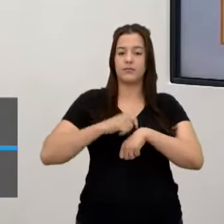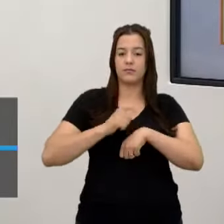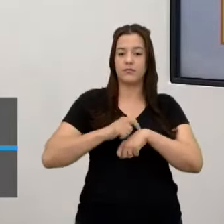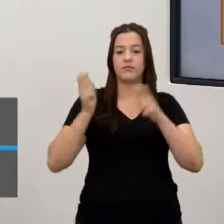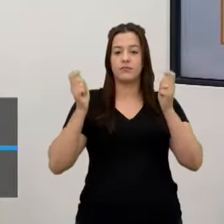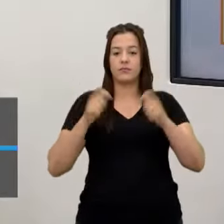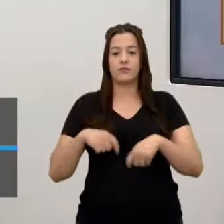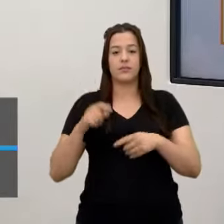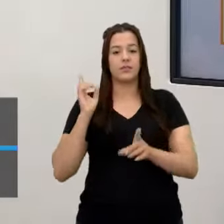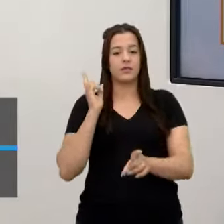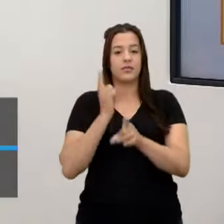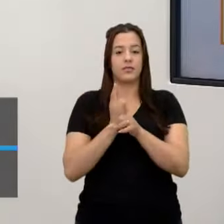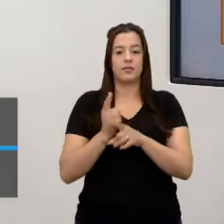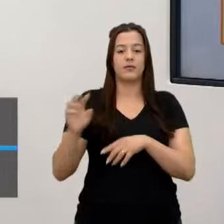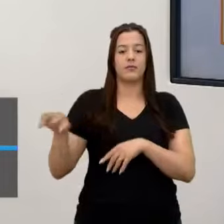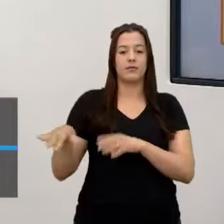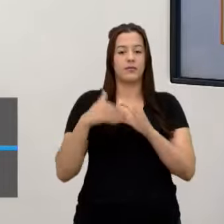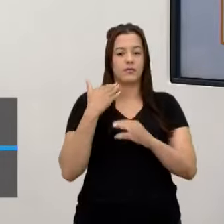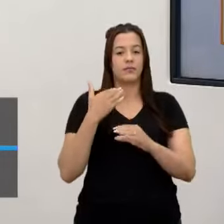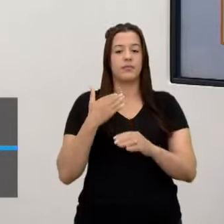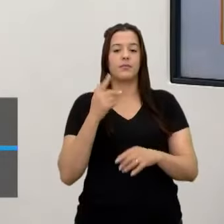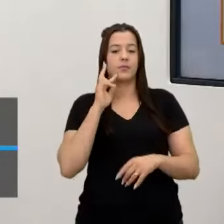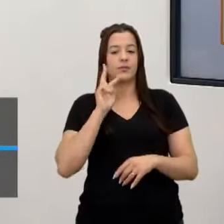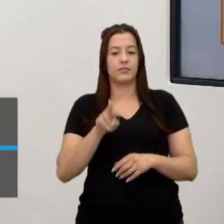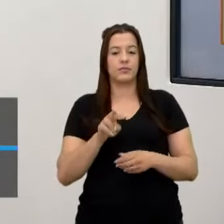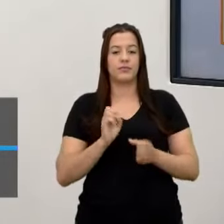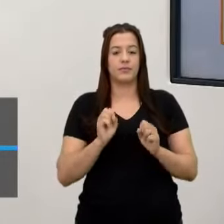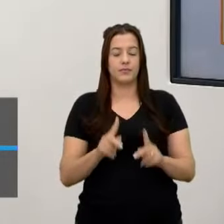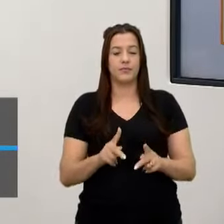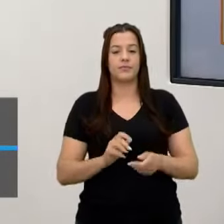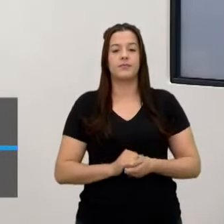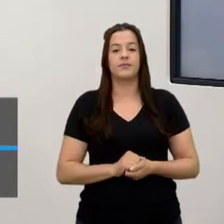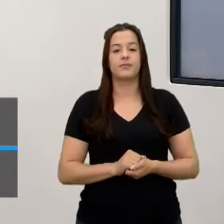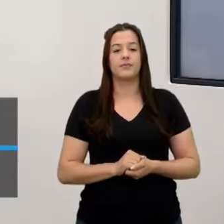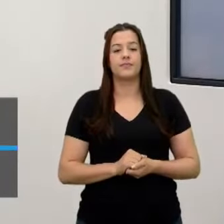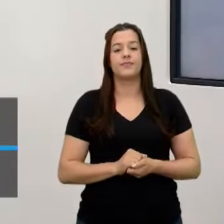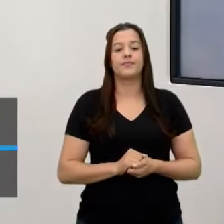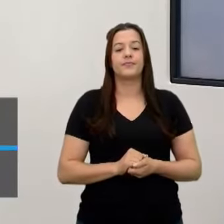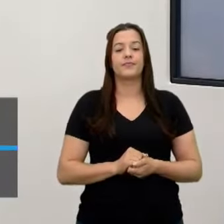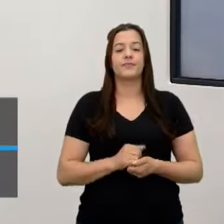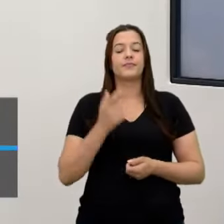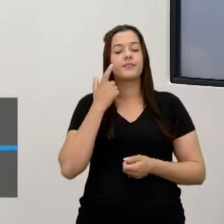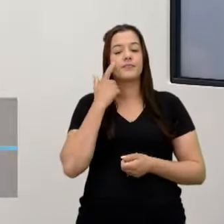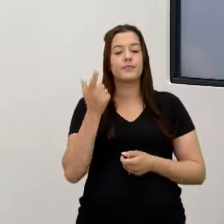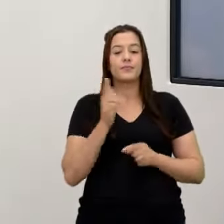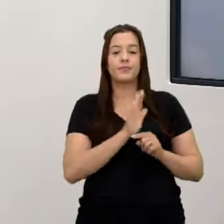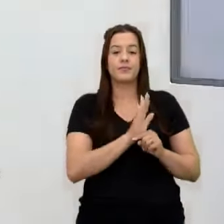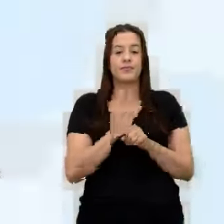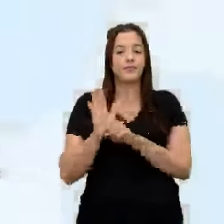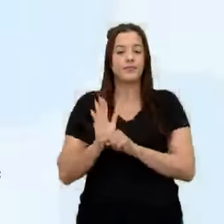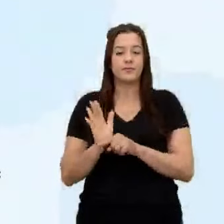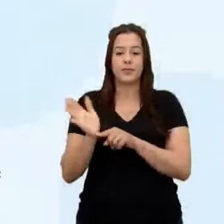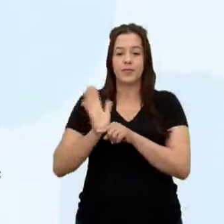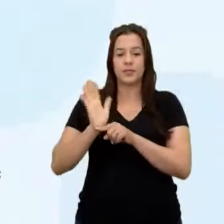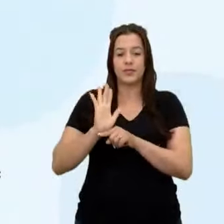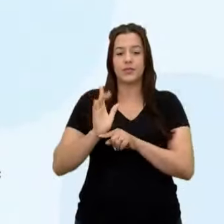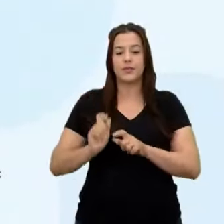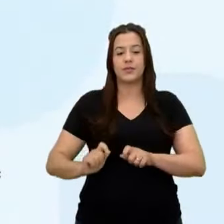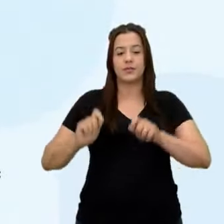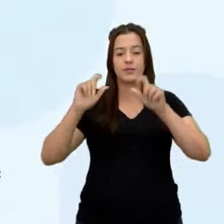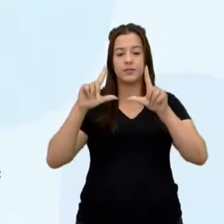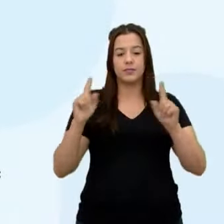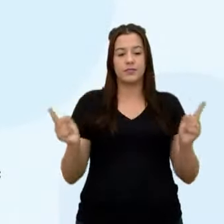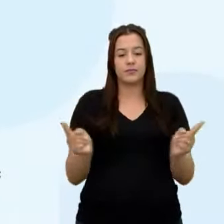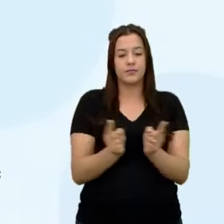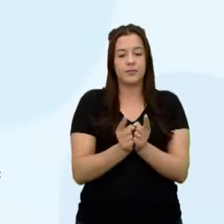se o Ed achar, ele vai me interromper para a gente ver, ok? Para dar um help aí para vocês, a gente vai assistir um vídeo bem curtinho,